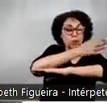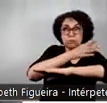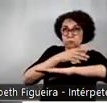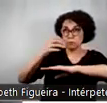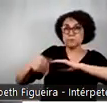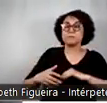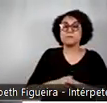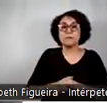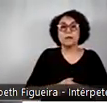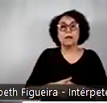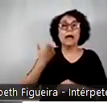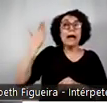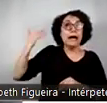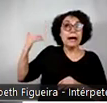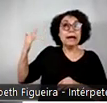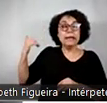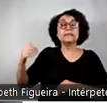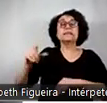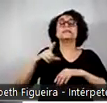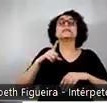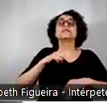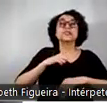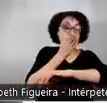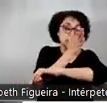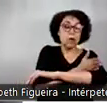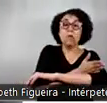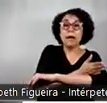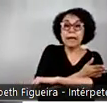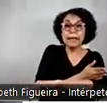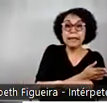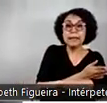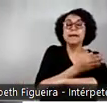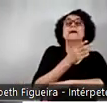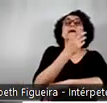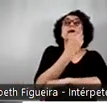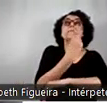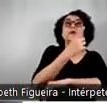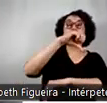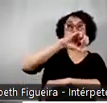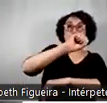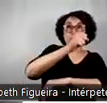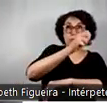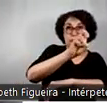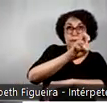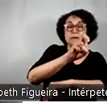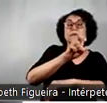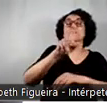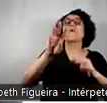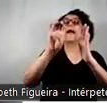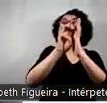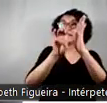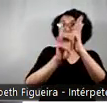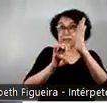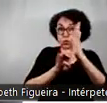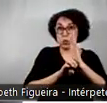de migração, que era o Estatuto do Estrangeiro, né, muito datada de 85, que remete, né, ao período da época da ditadura